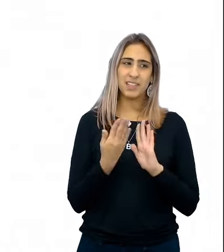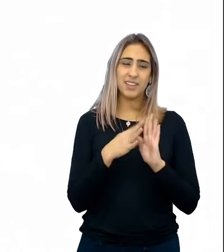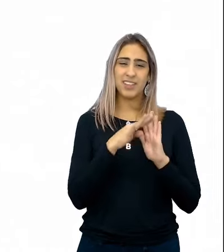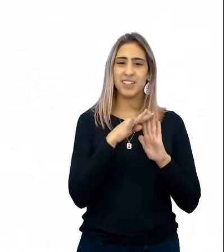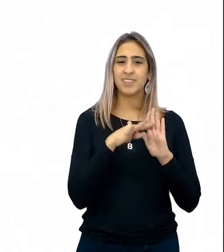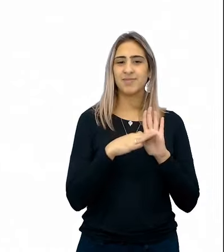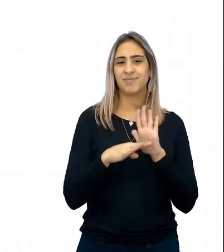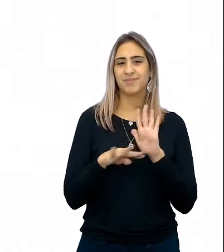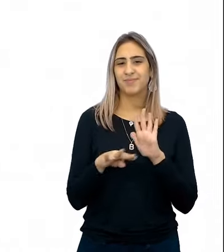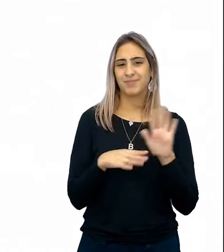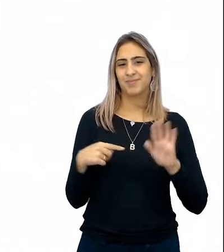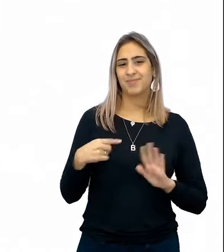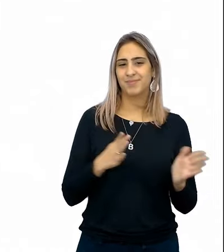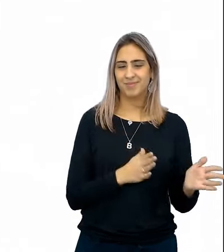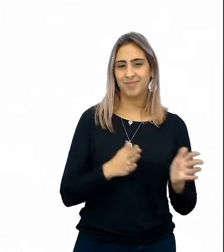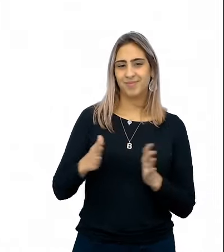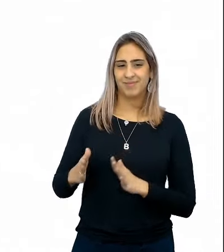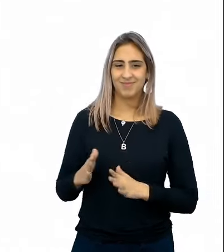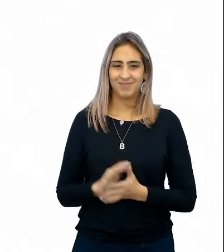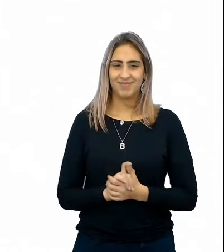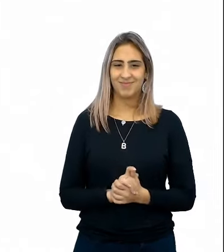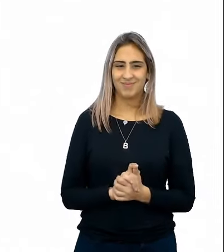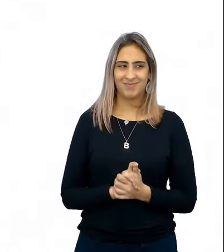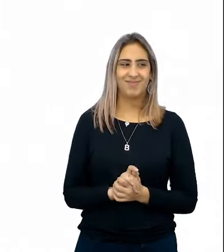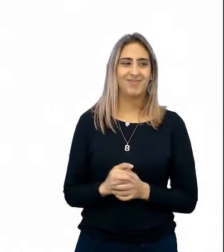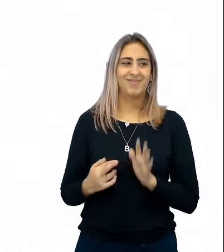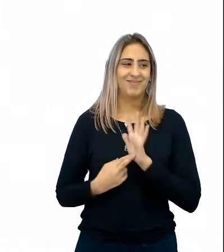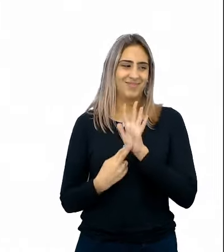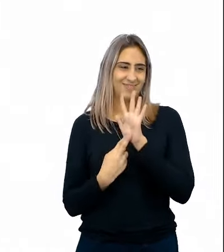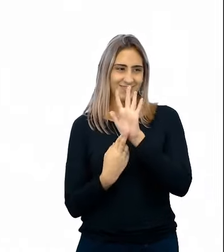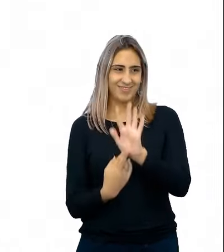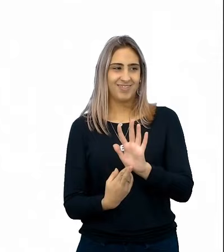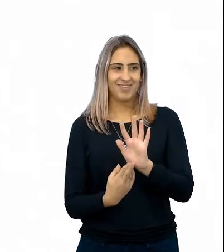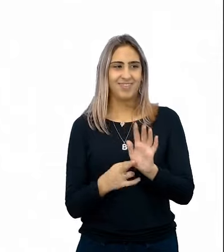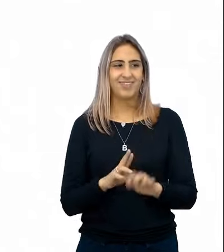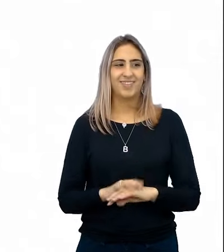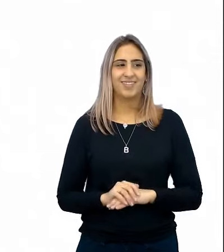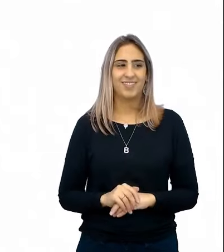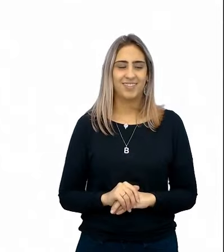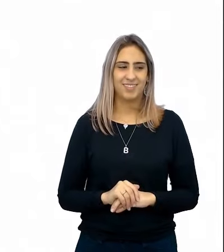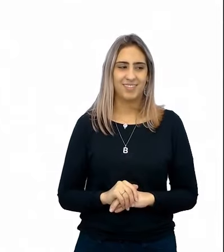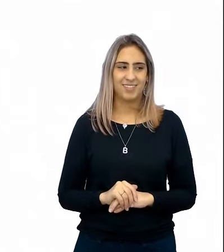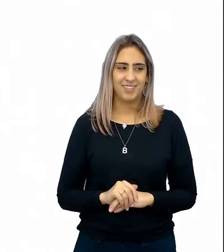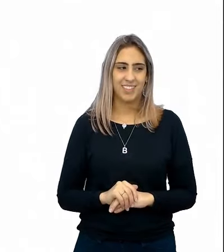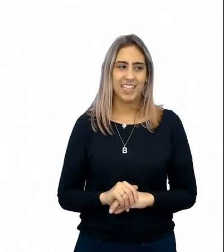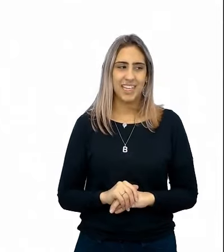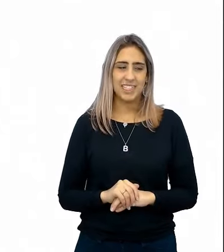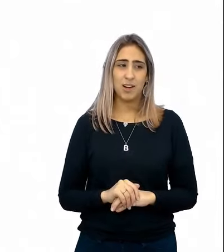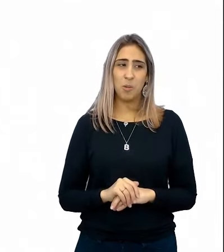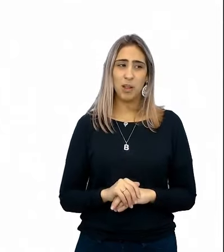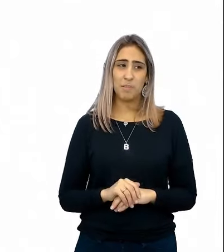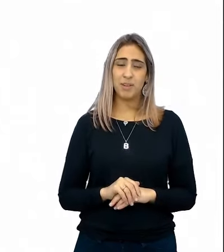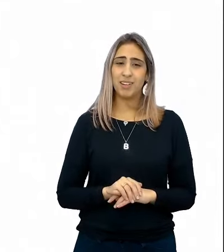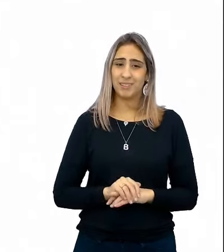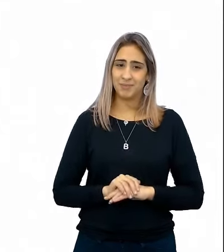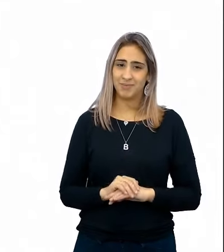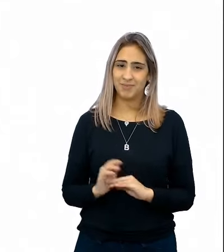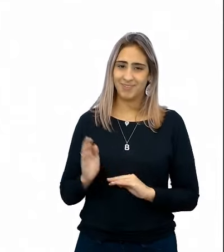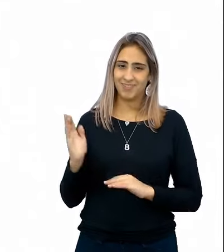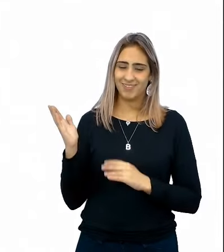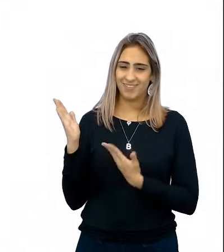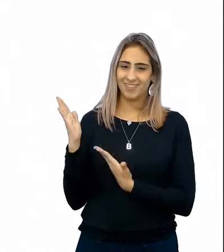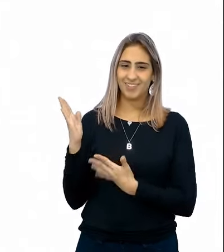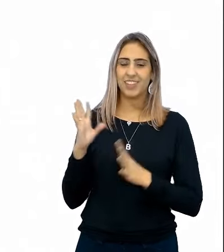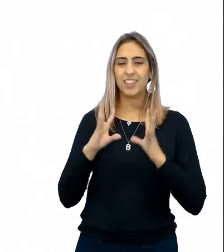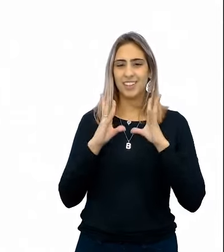calendário. E a gente é sabido, né, que vocês propõem situações, problemas diariamente para que